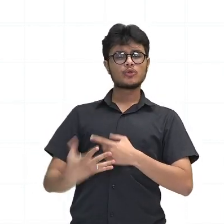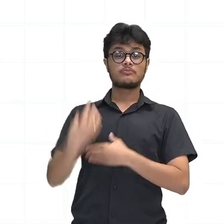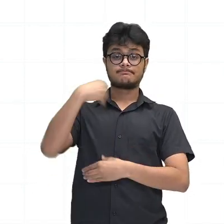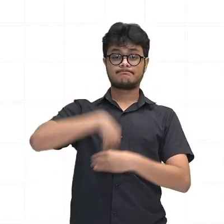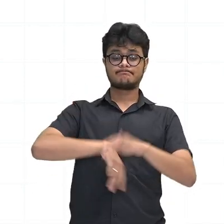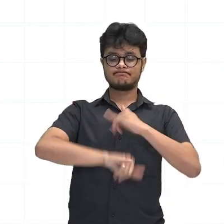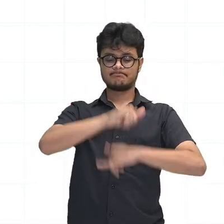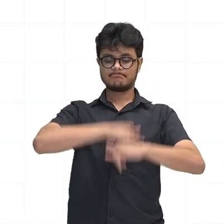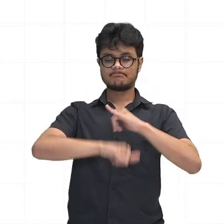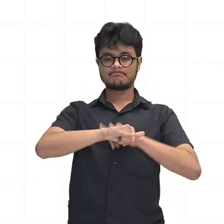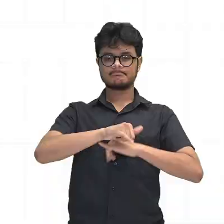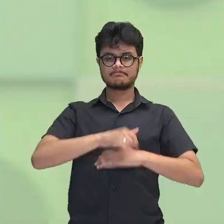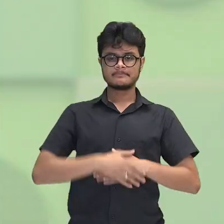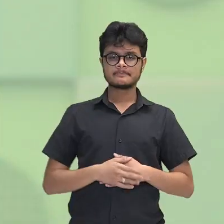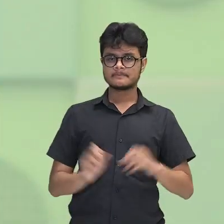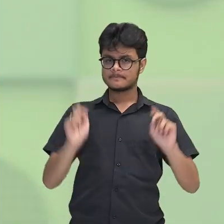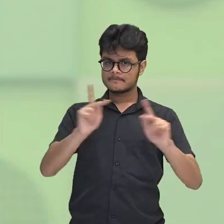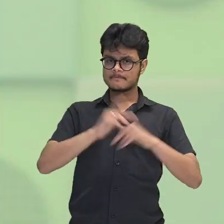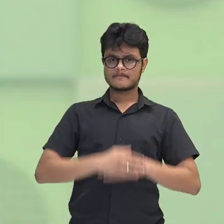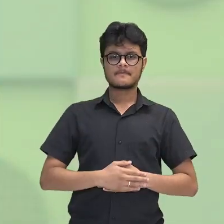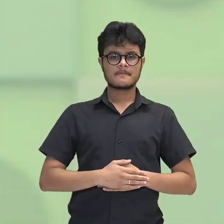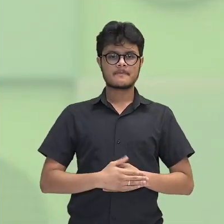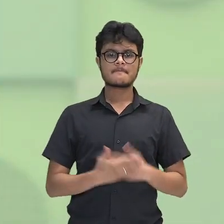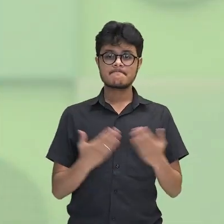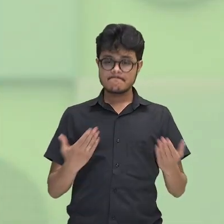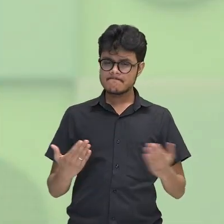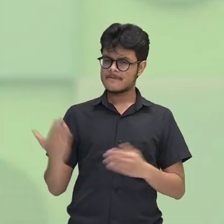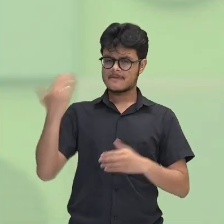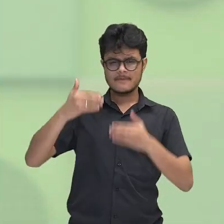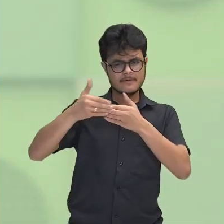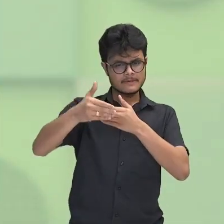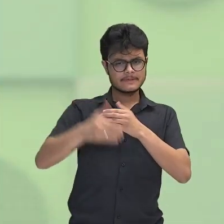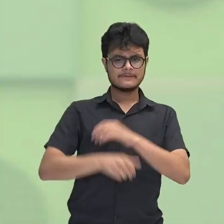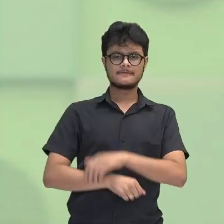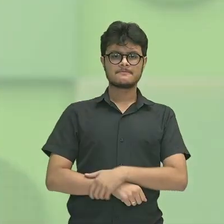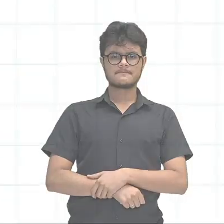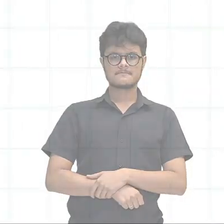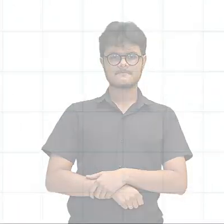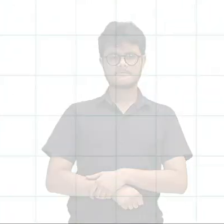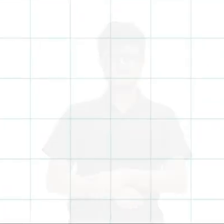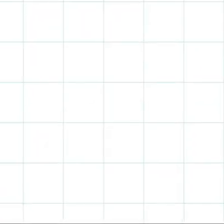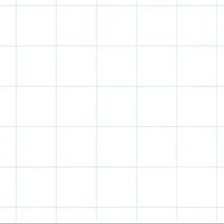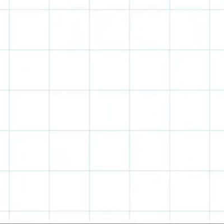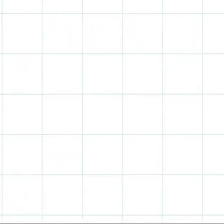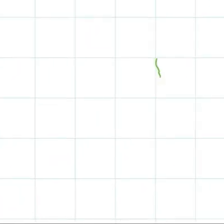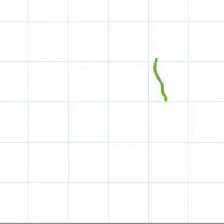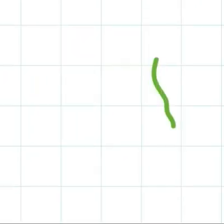motor de combustão interna. Então, vamos para a nossa aula.